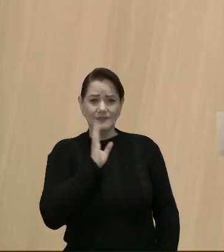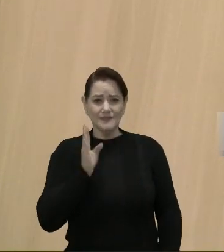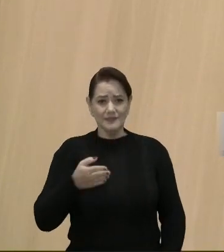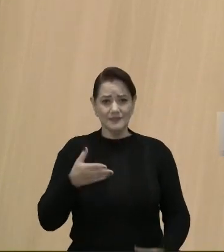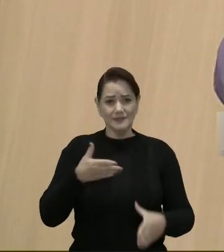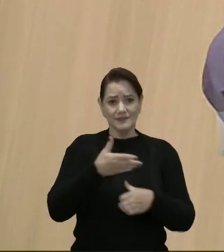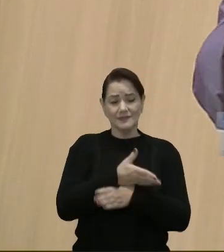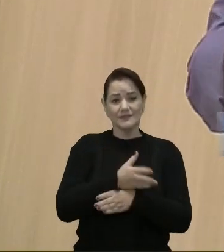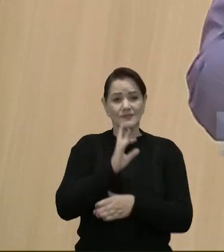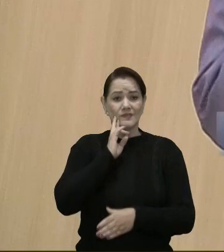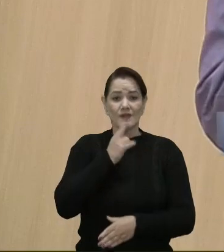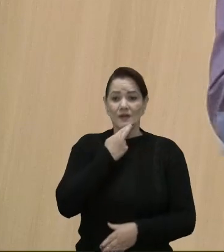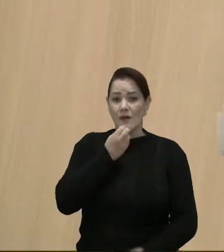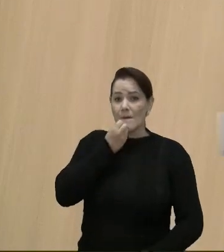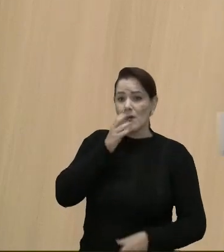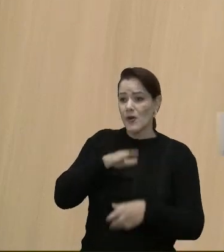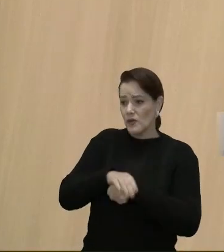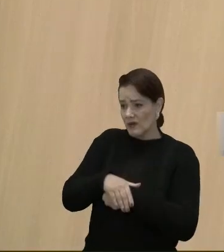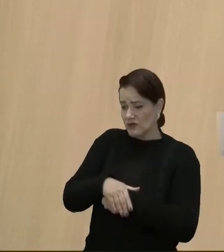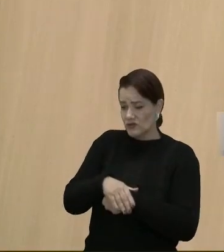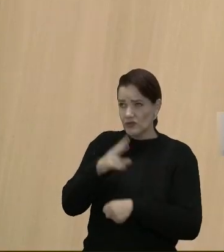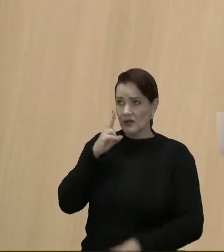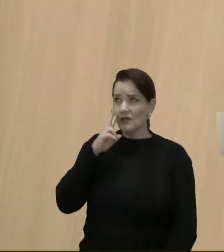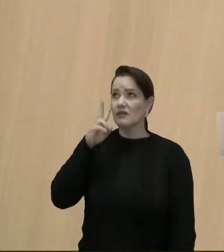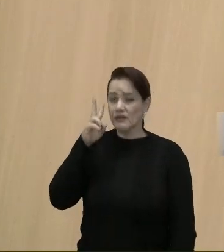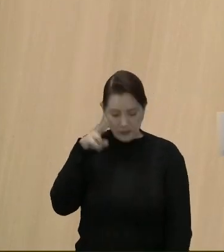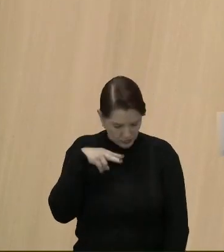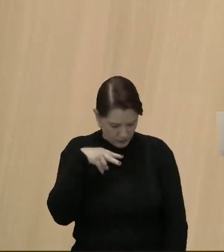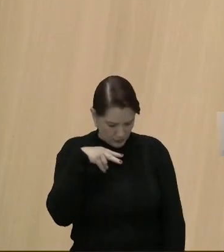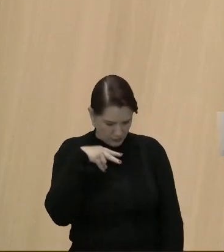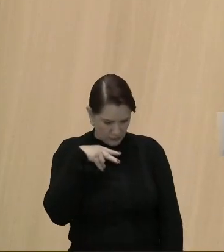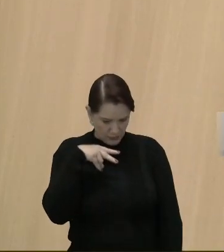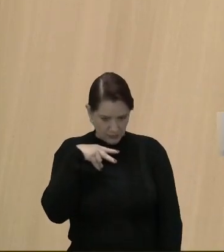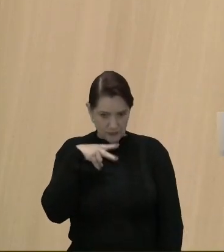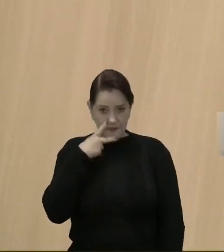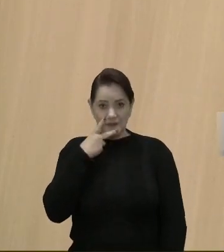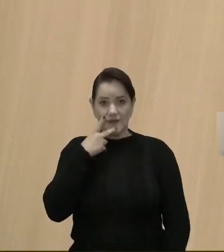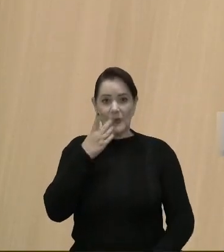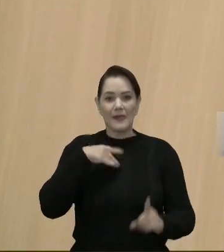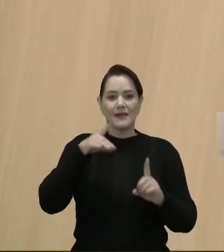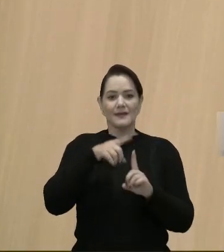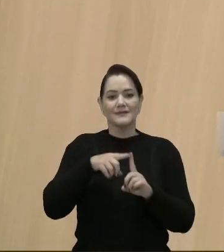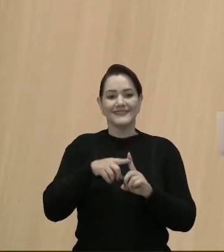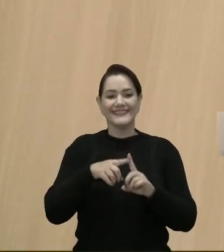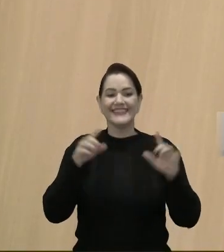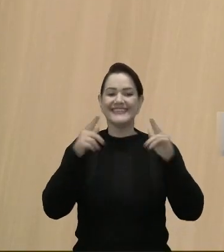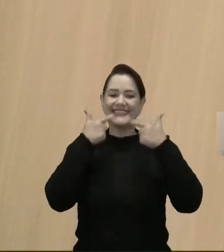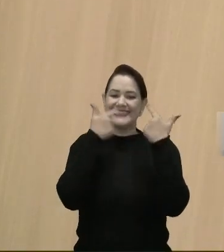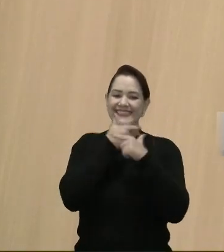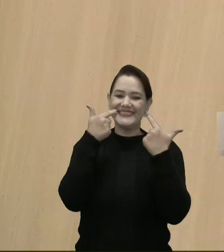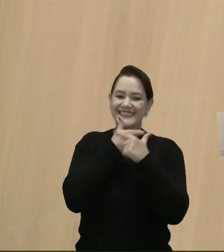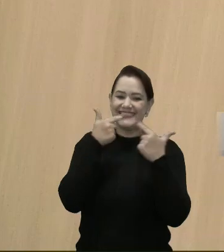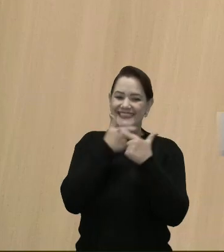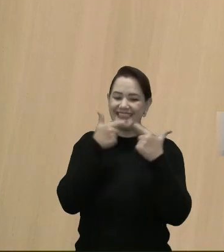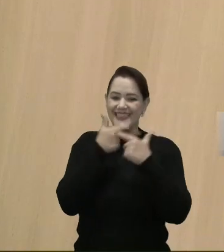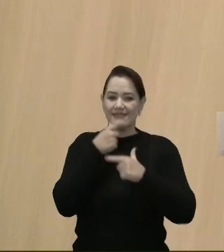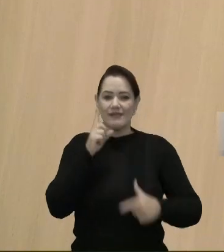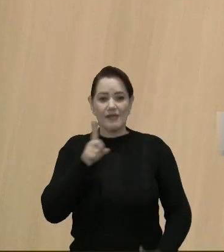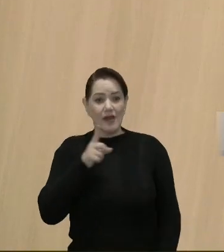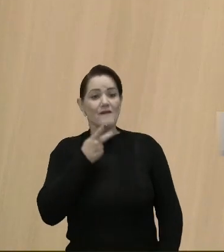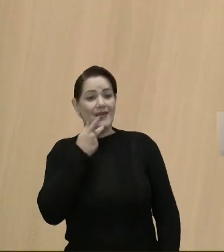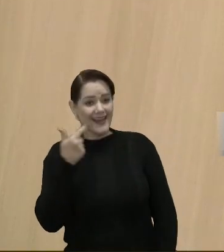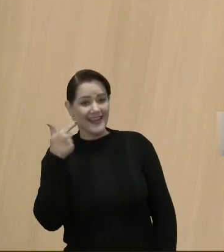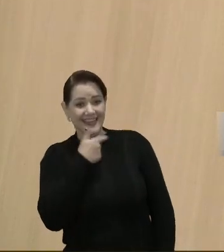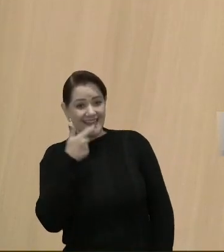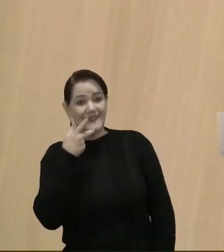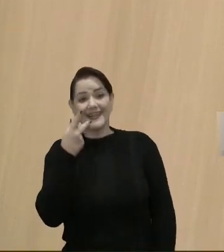entrar no restaurante, você dá boa noite e ele nem olhar para você. E o meu desafio é fazer ele sair dando risada. Eu falo, não, ele dá risada,